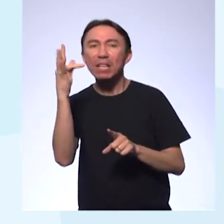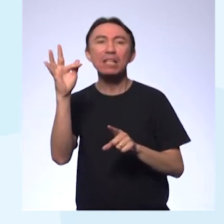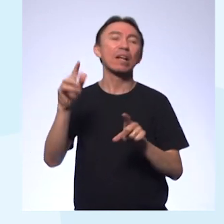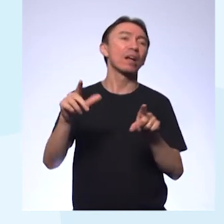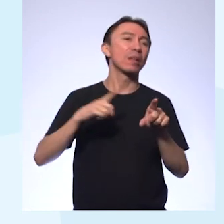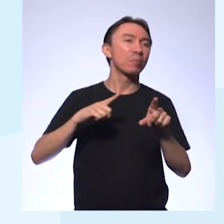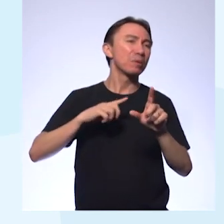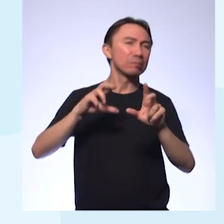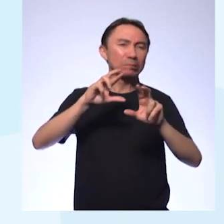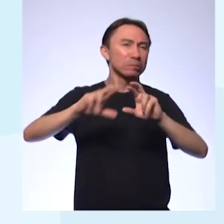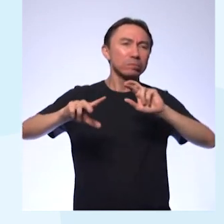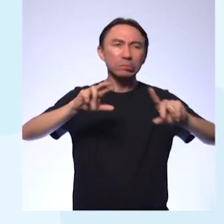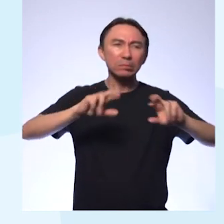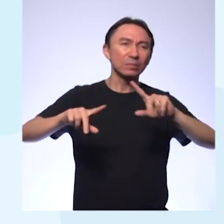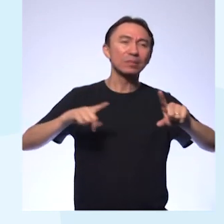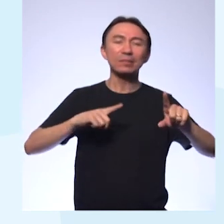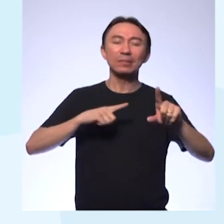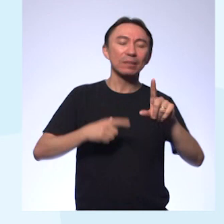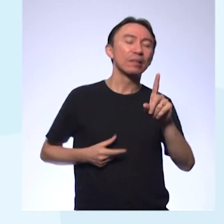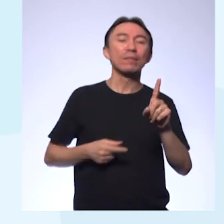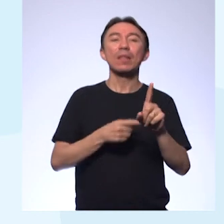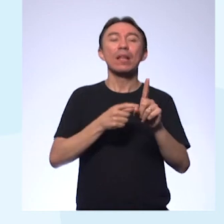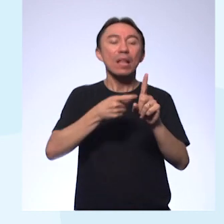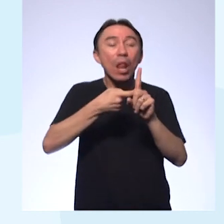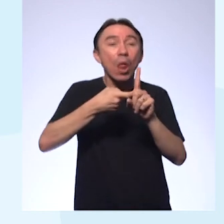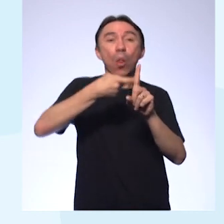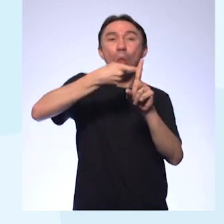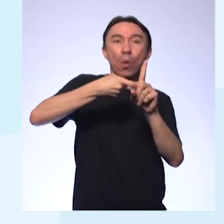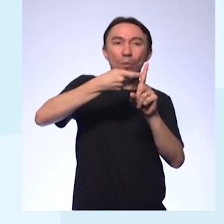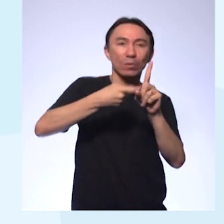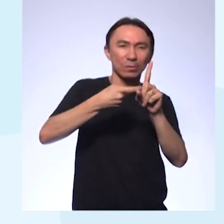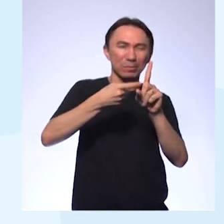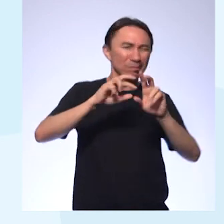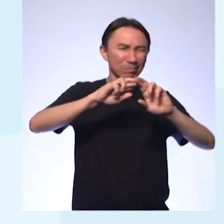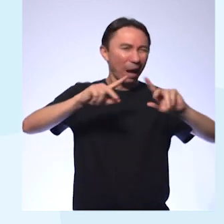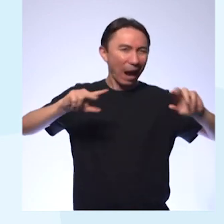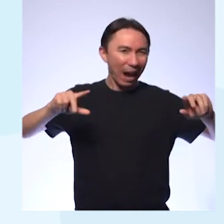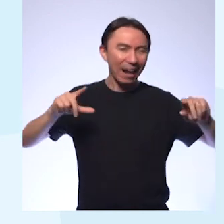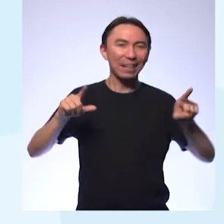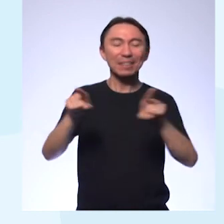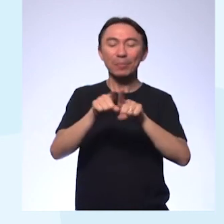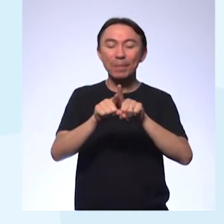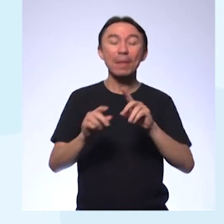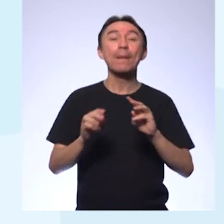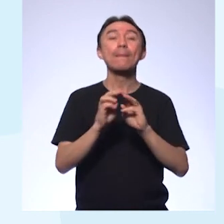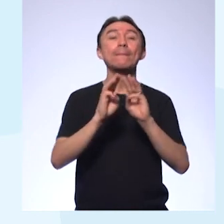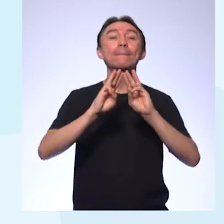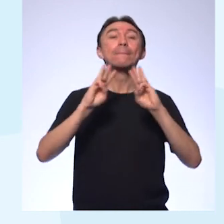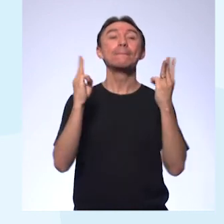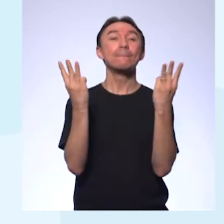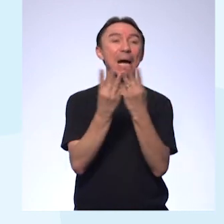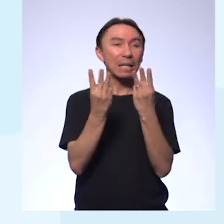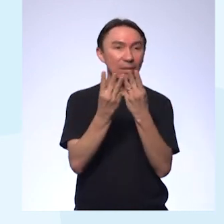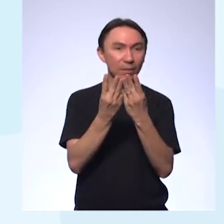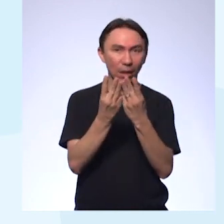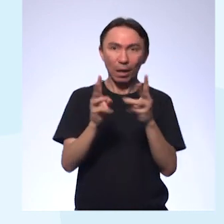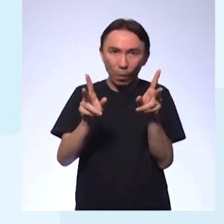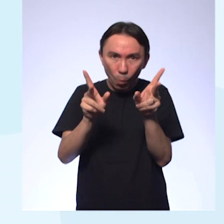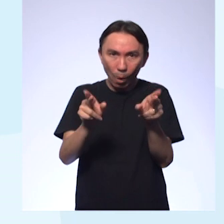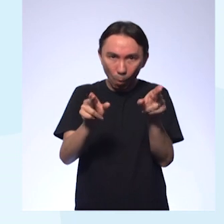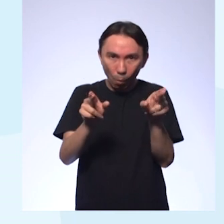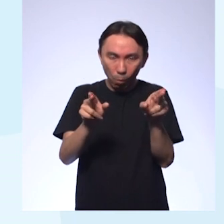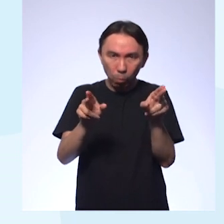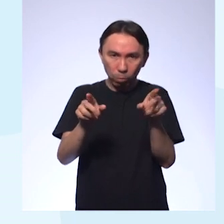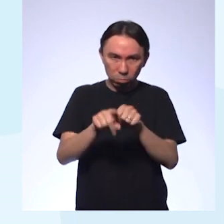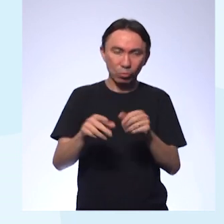fusão, temperatura de fusão, de ebulição e densidade, e a mesma massa molecular. E para dar início